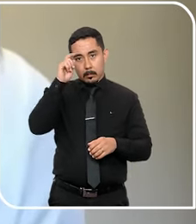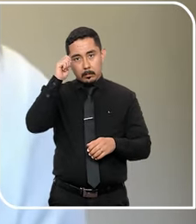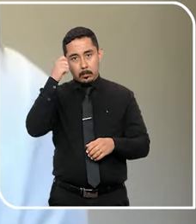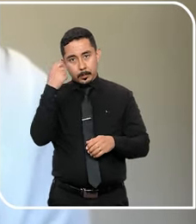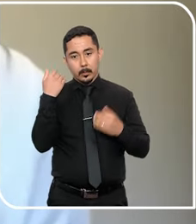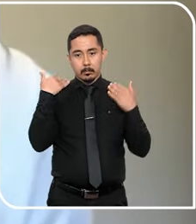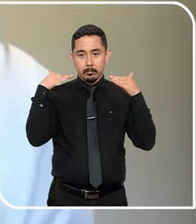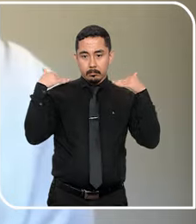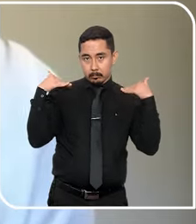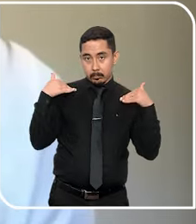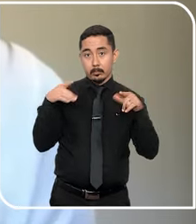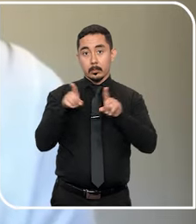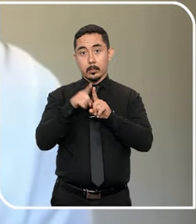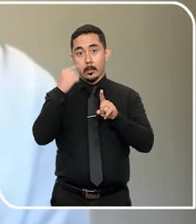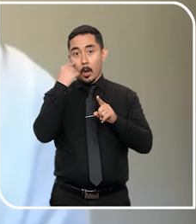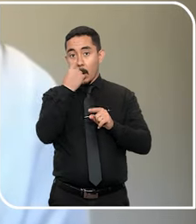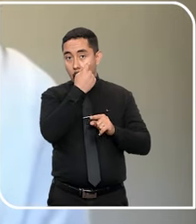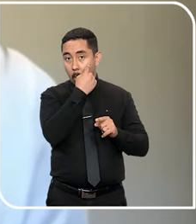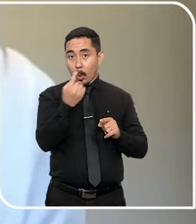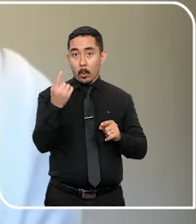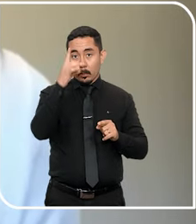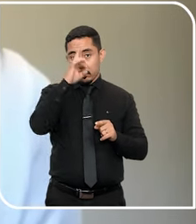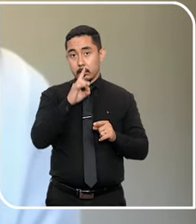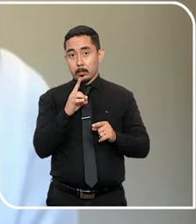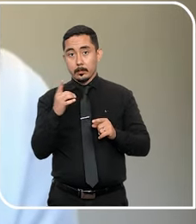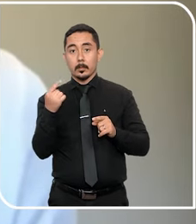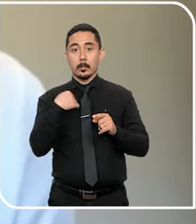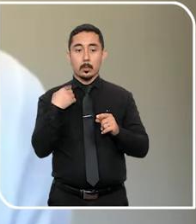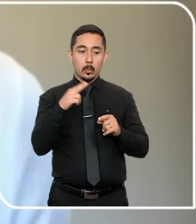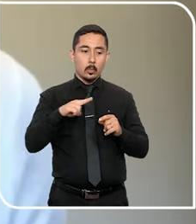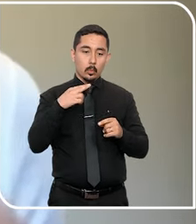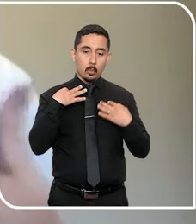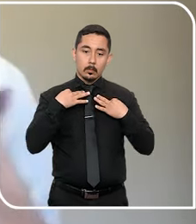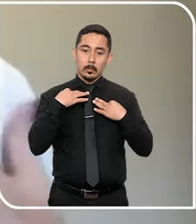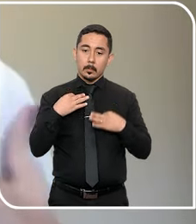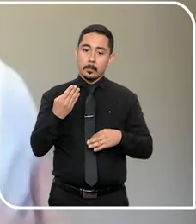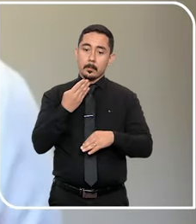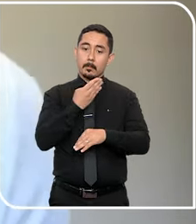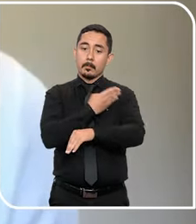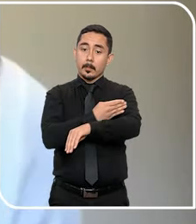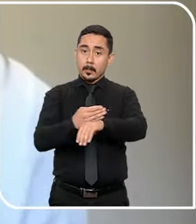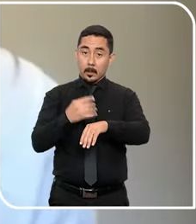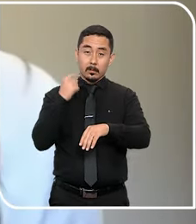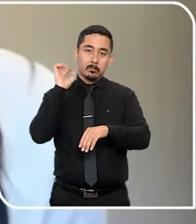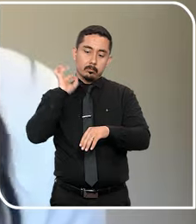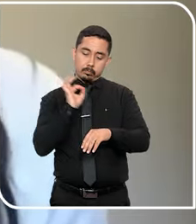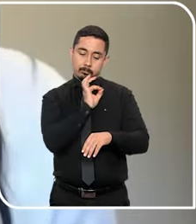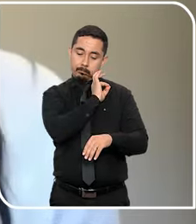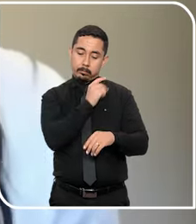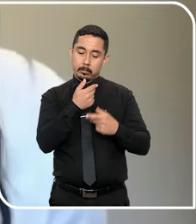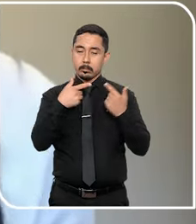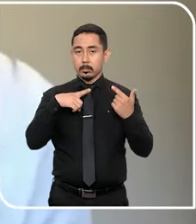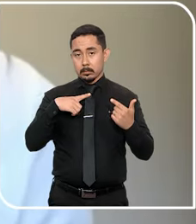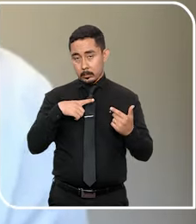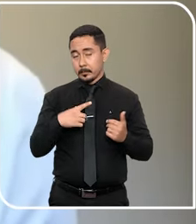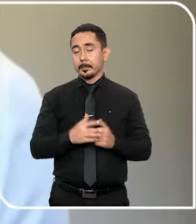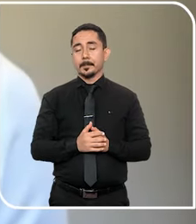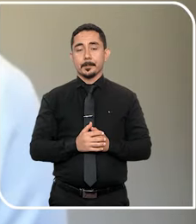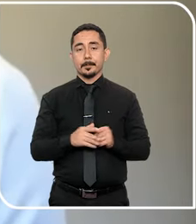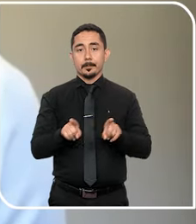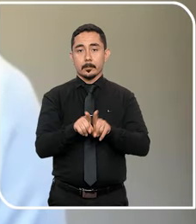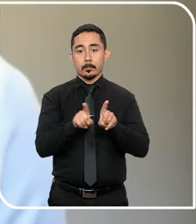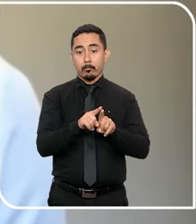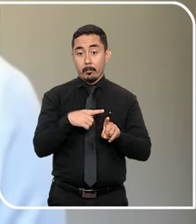acima do ombro olhos castanhos tô vestindo uma blusa branca com uma pedraria perto da do pescoço da Gola